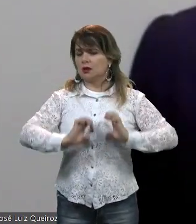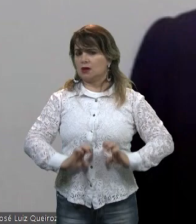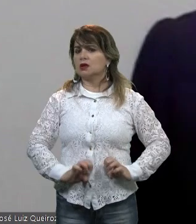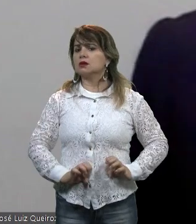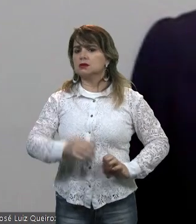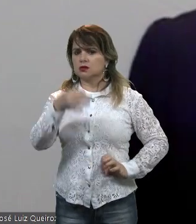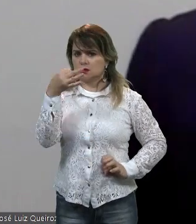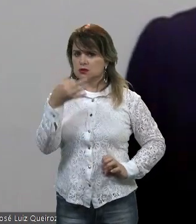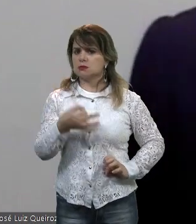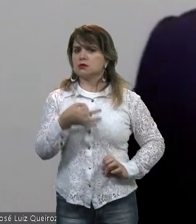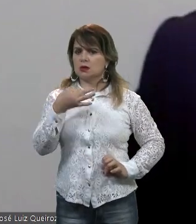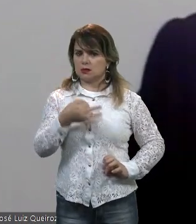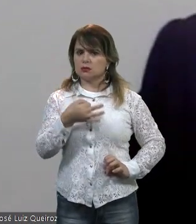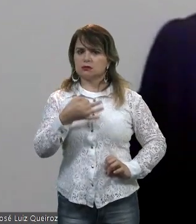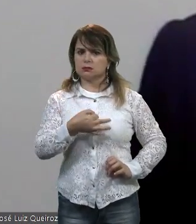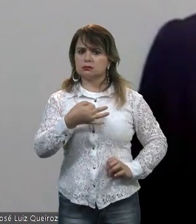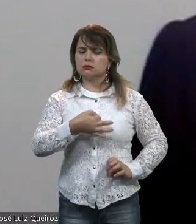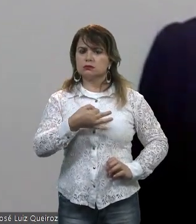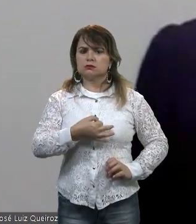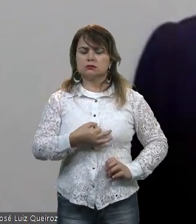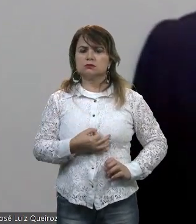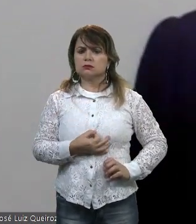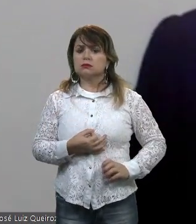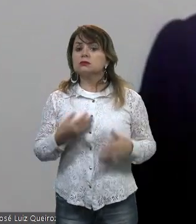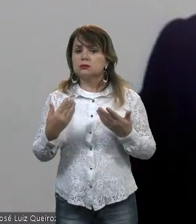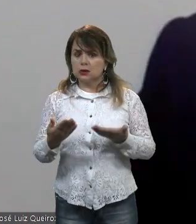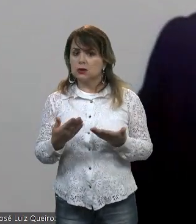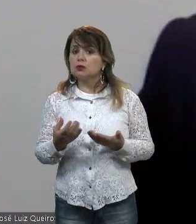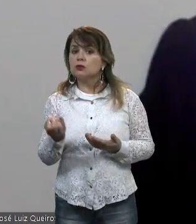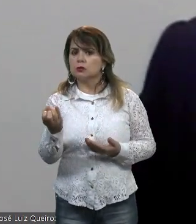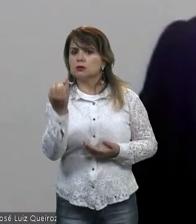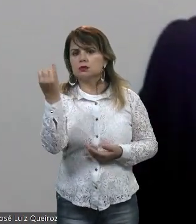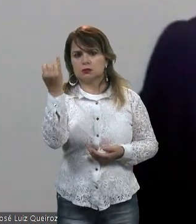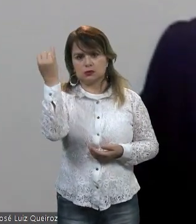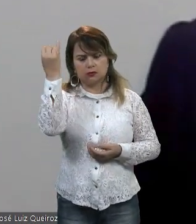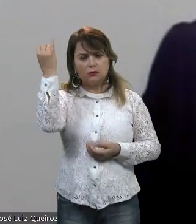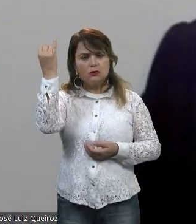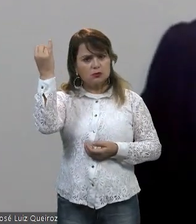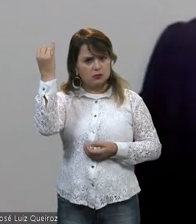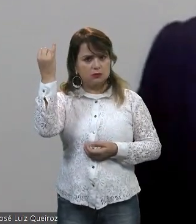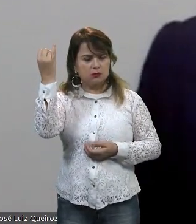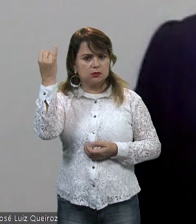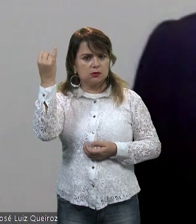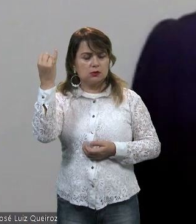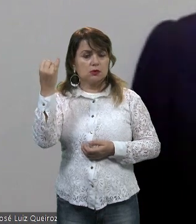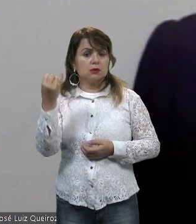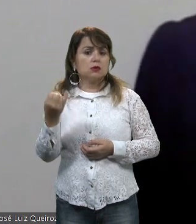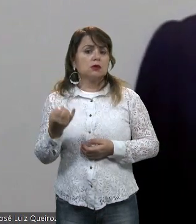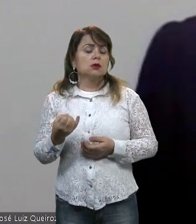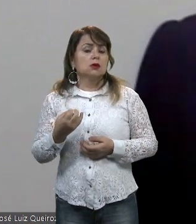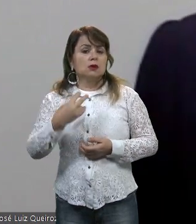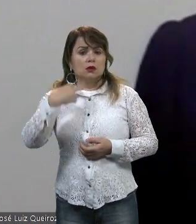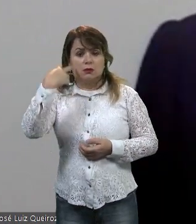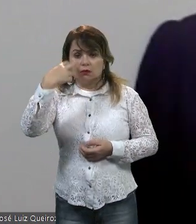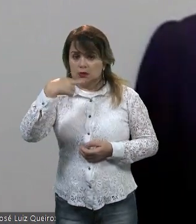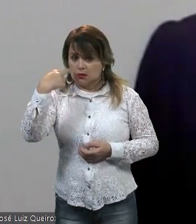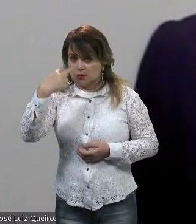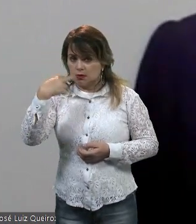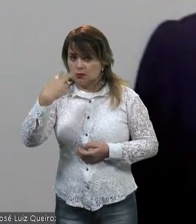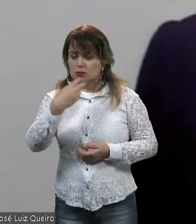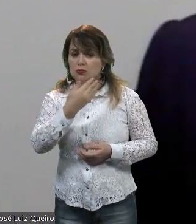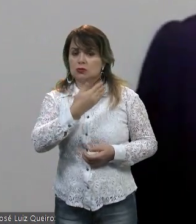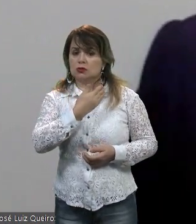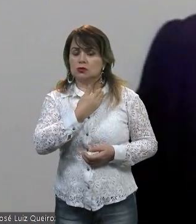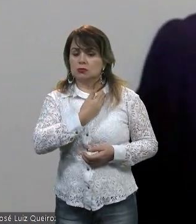com mínimo de decoro. É fundamental. E aquilo, como vereador, como servidor público, mas